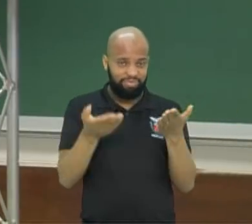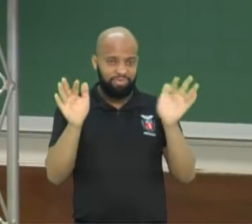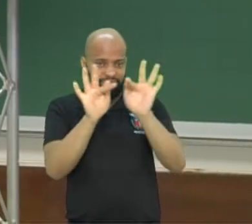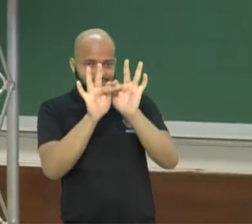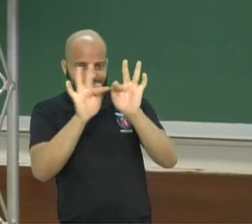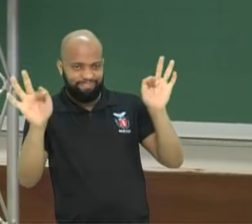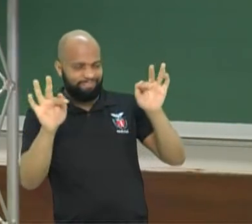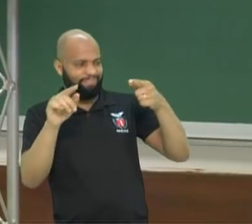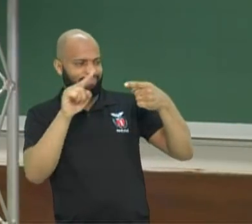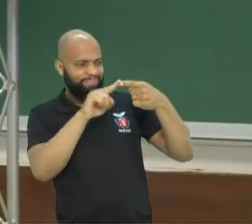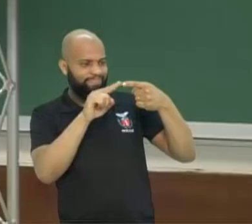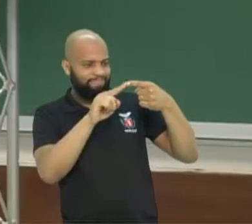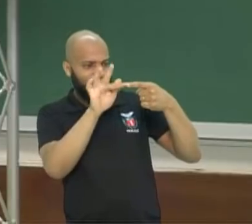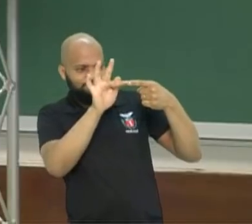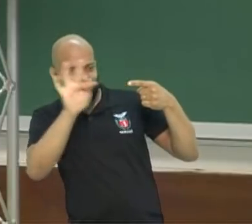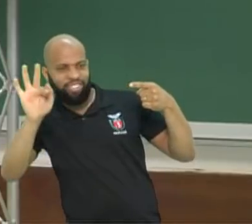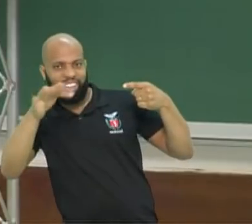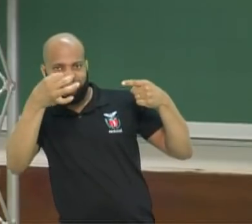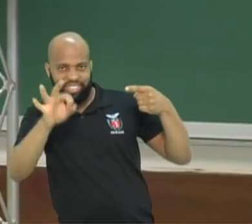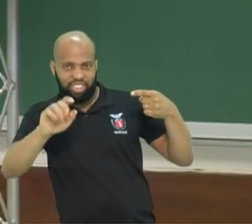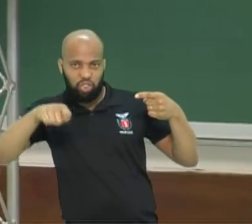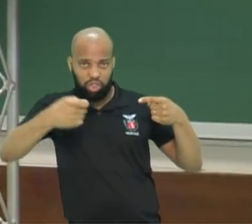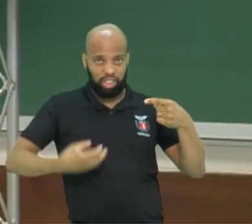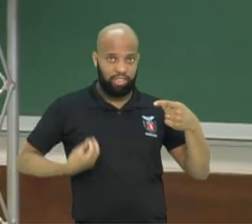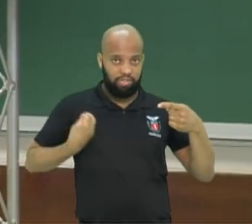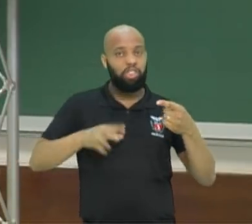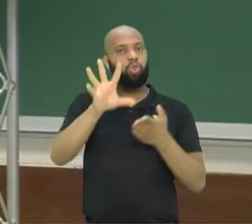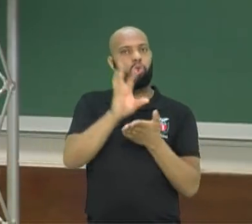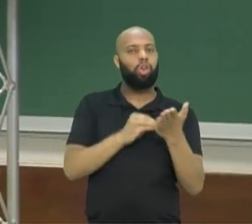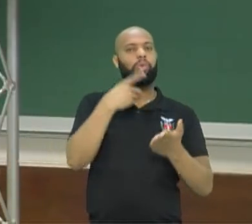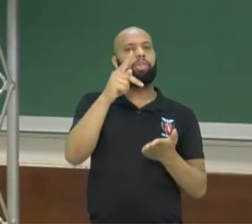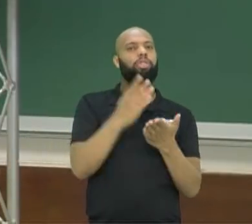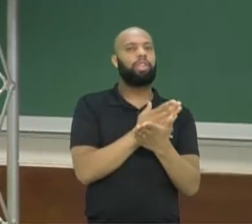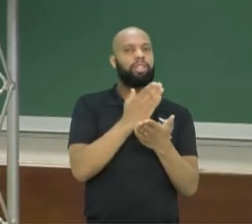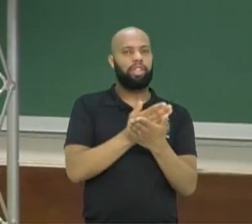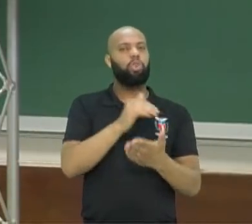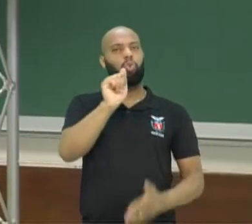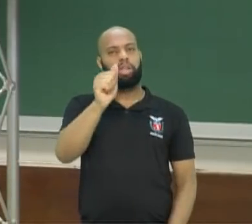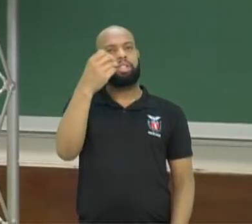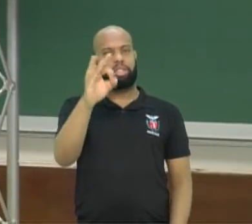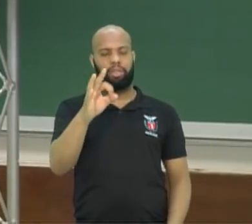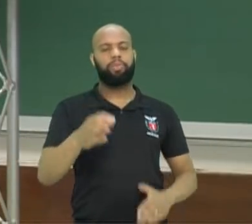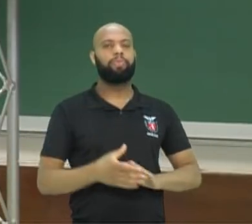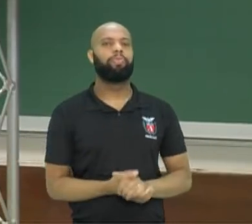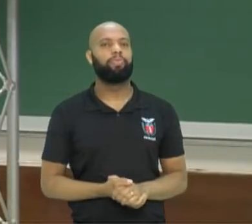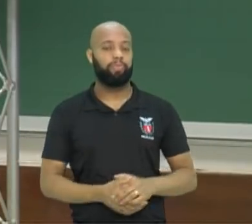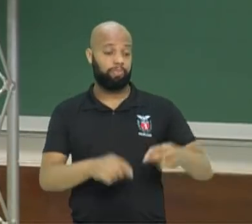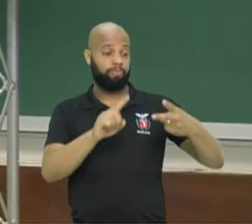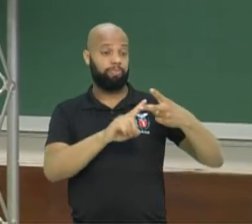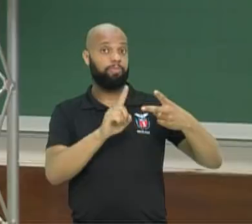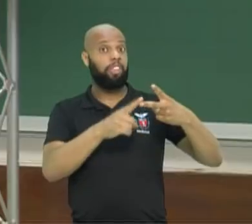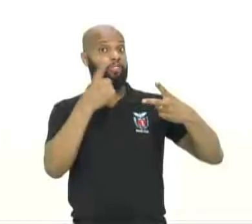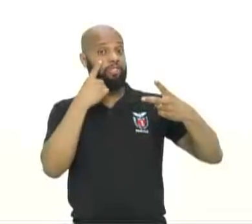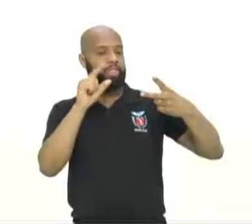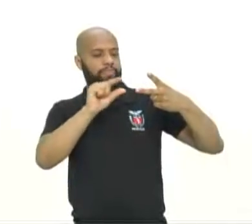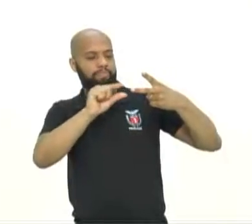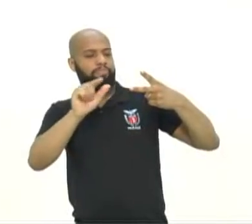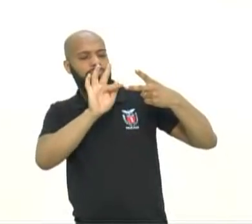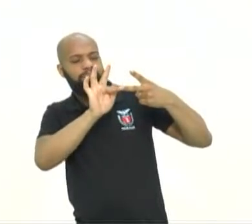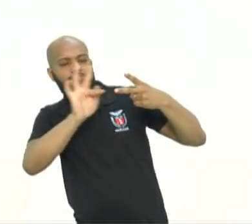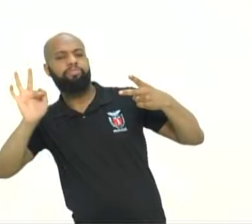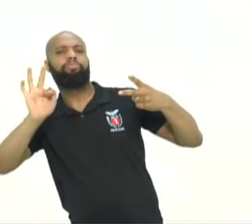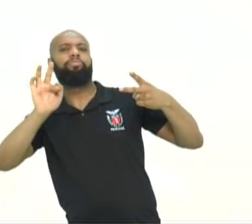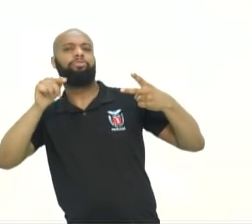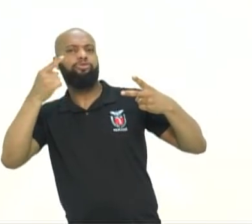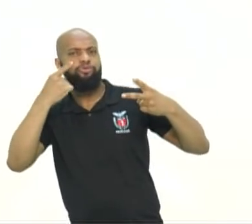está correta sobre a vida da Sheila, você vai colocar no teu caderno a letra A como correta. Letra B. It was